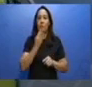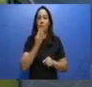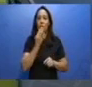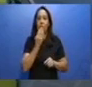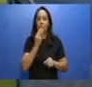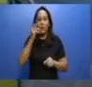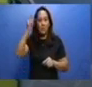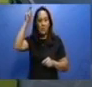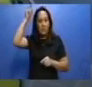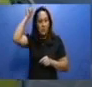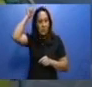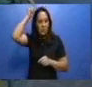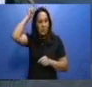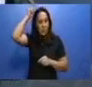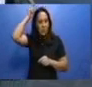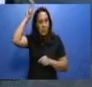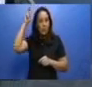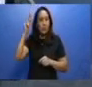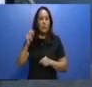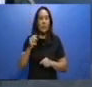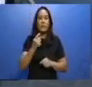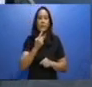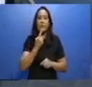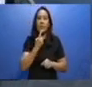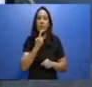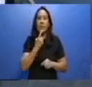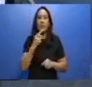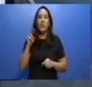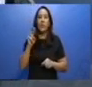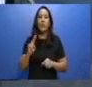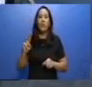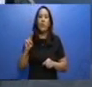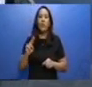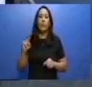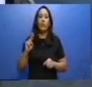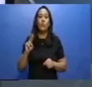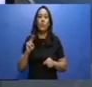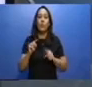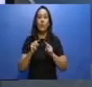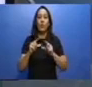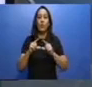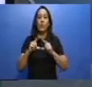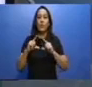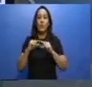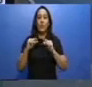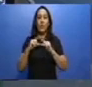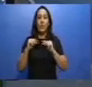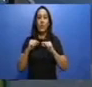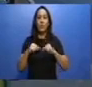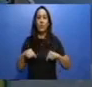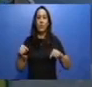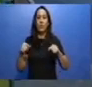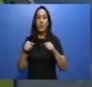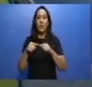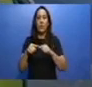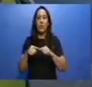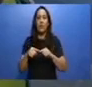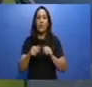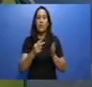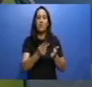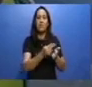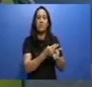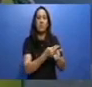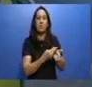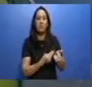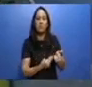tupis guaranis usam formas geométricas para criar seus símbolos e grafismos.